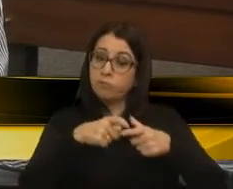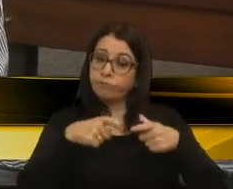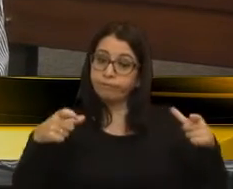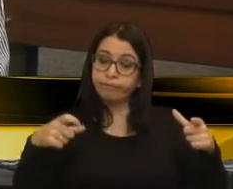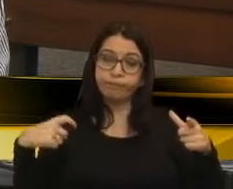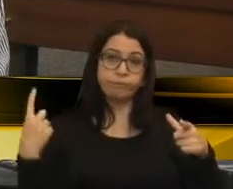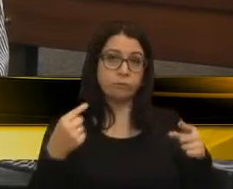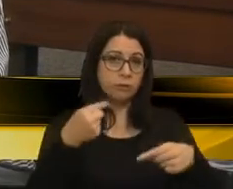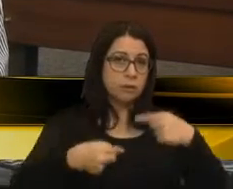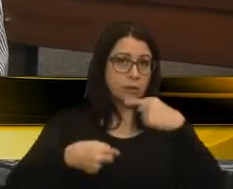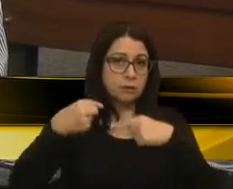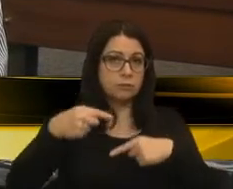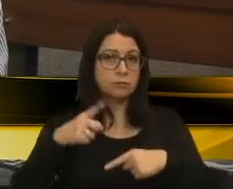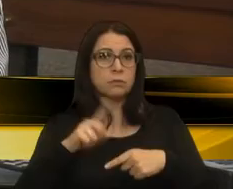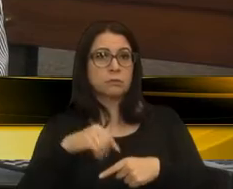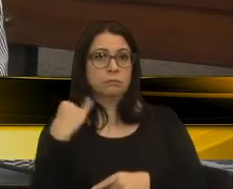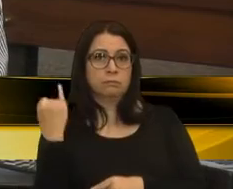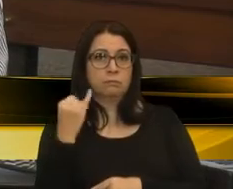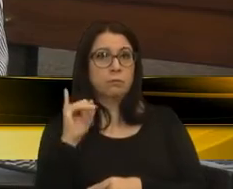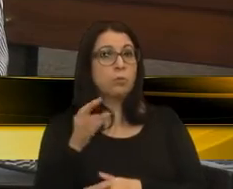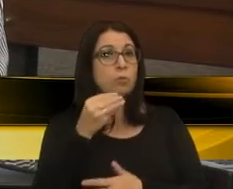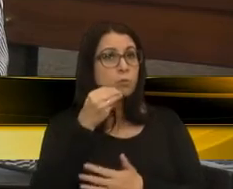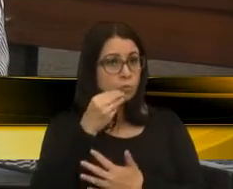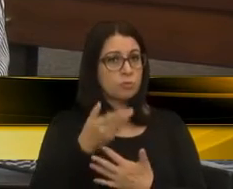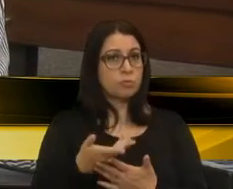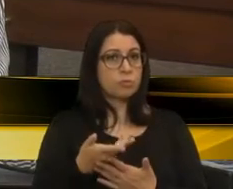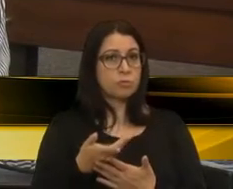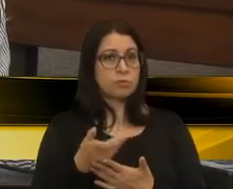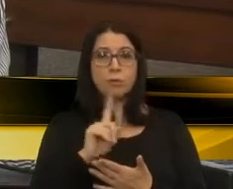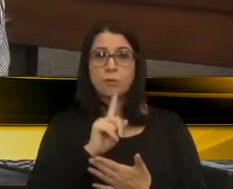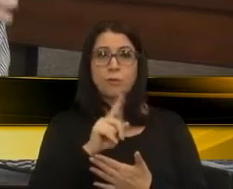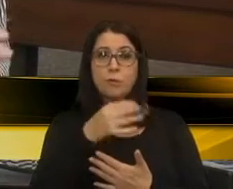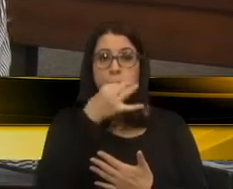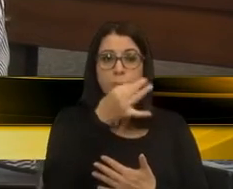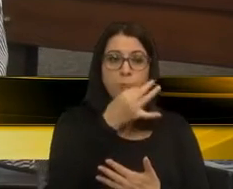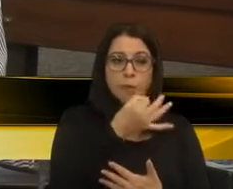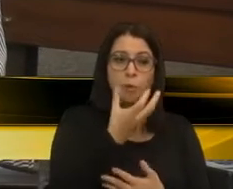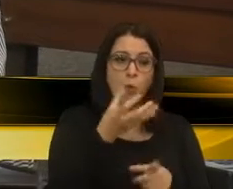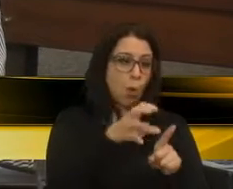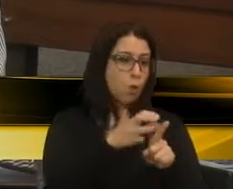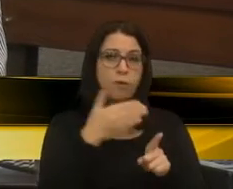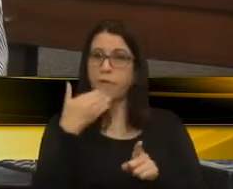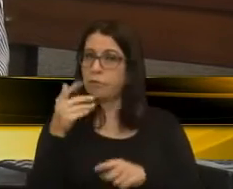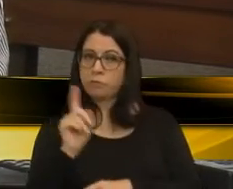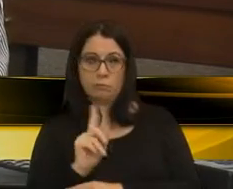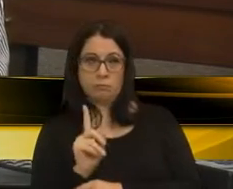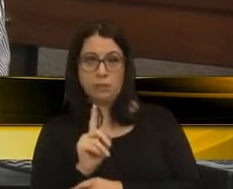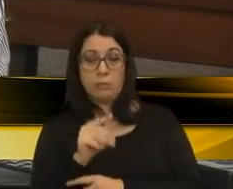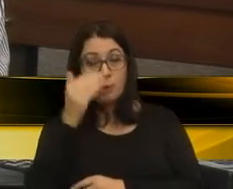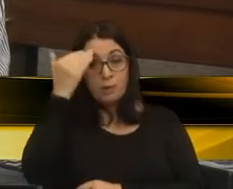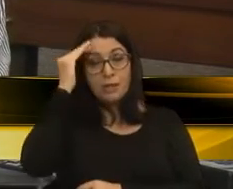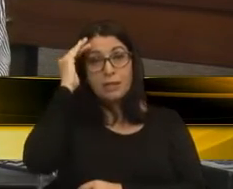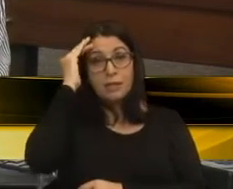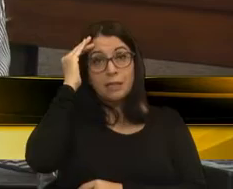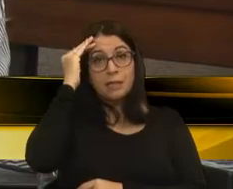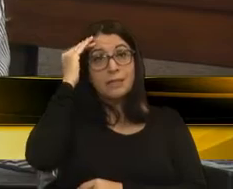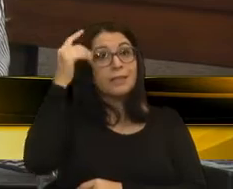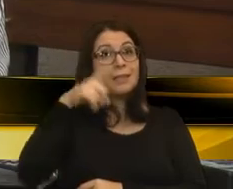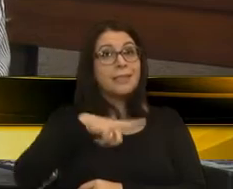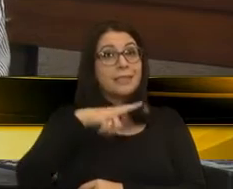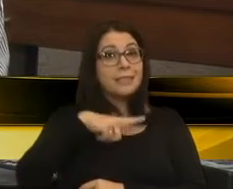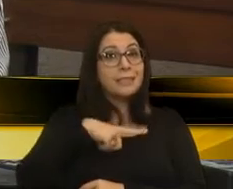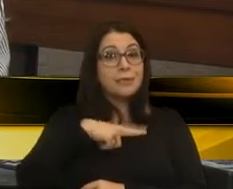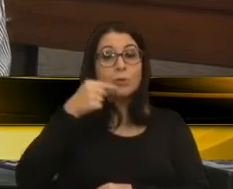ampliado, esse debate é muito oportuno. Eu não tomo uma posição nem contra nem a favor. Eu entendo que nós temos que ter